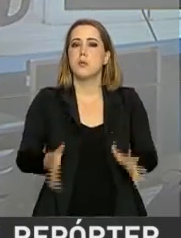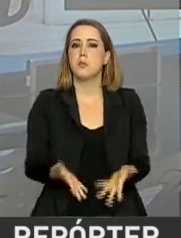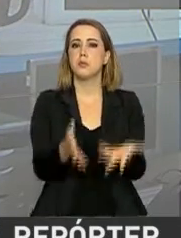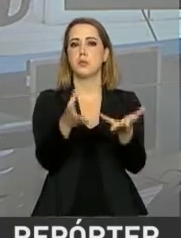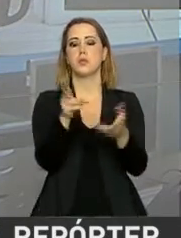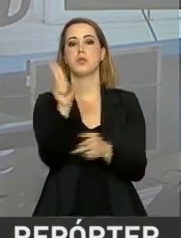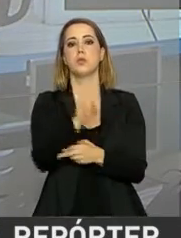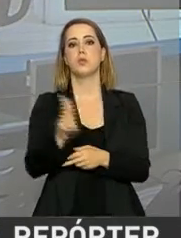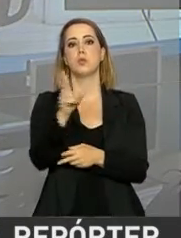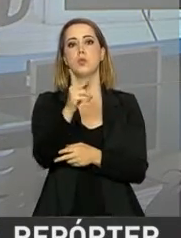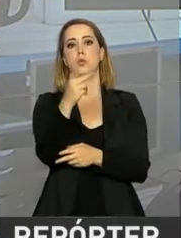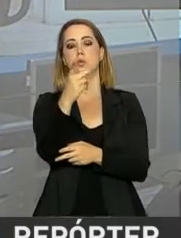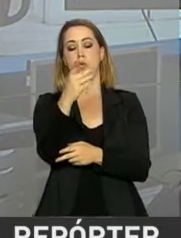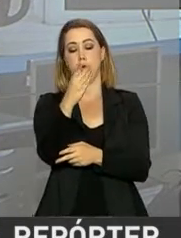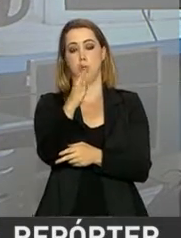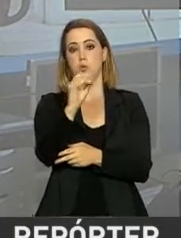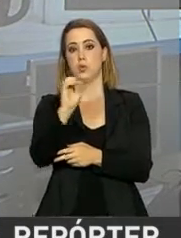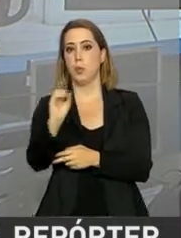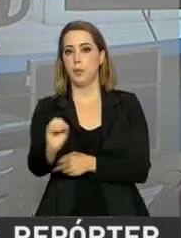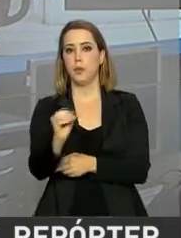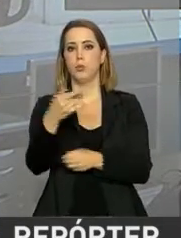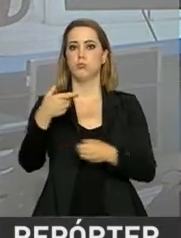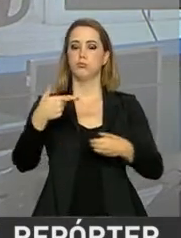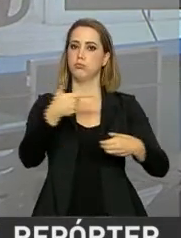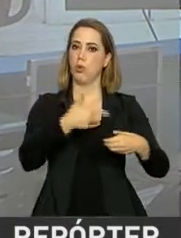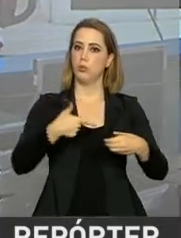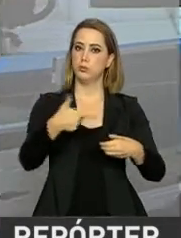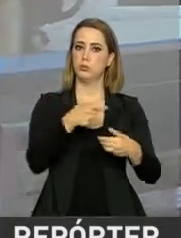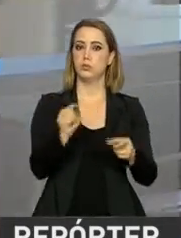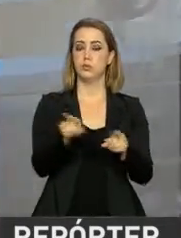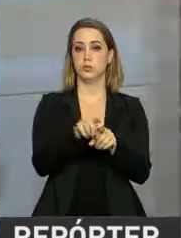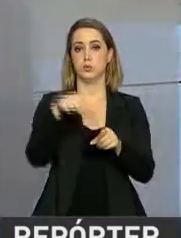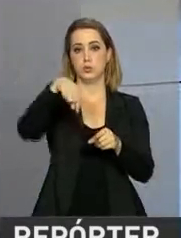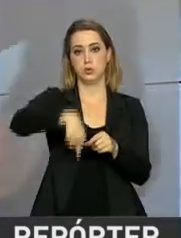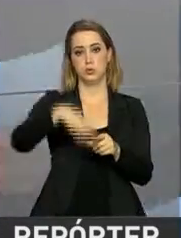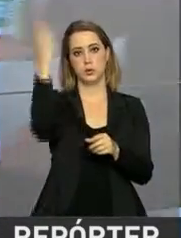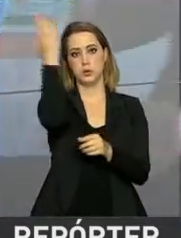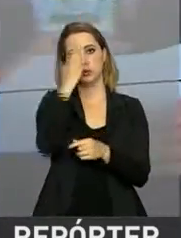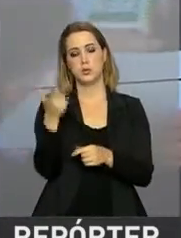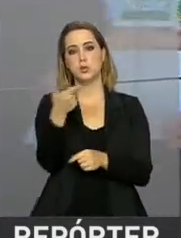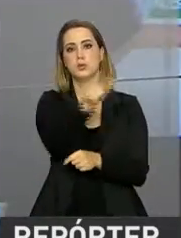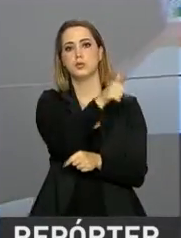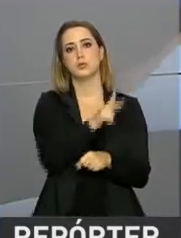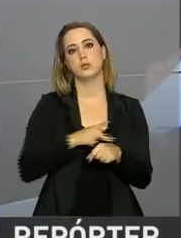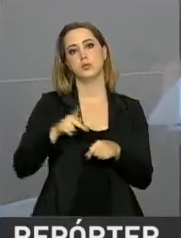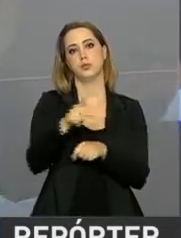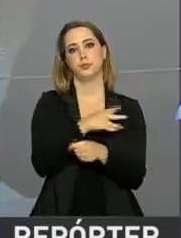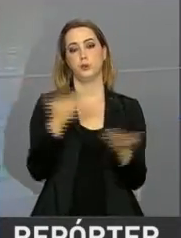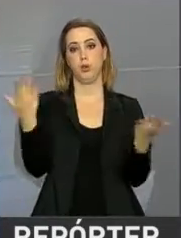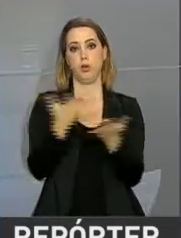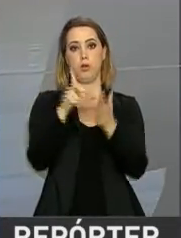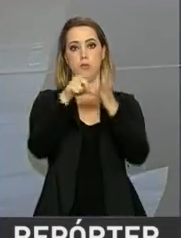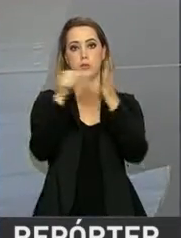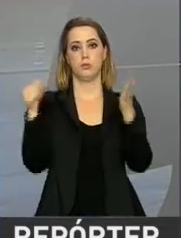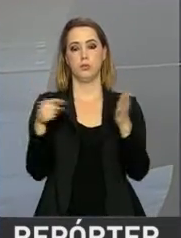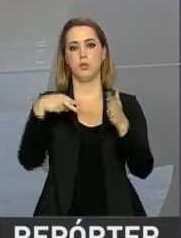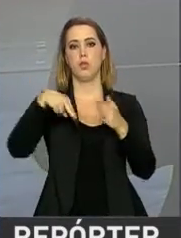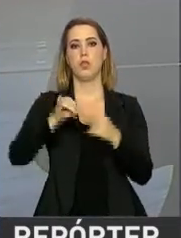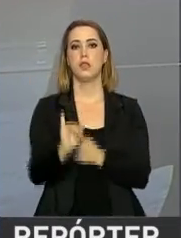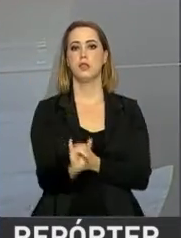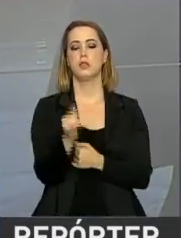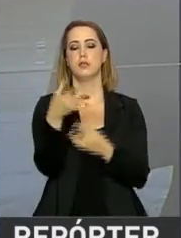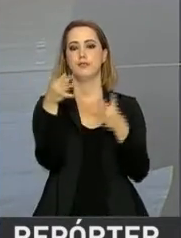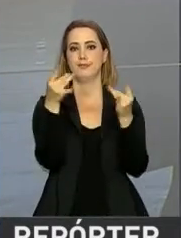e conter o aquecimento global no brasil e outros países ao vivo do palácio do planalto repórter ney pereira tem as informações pra gente